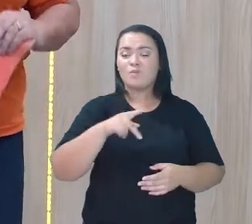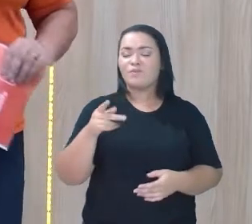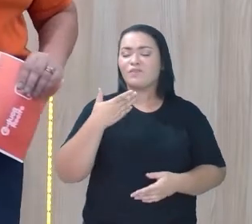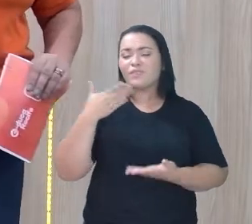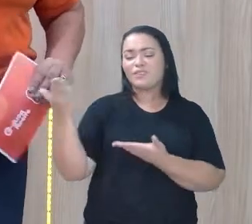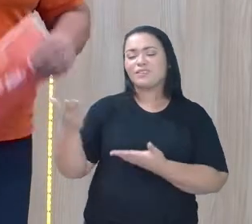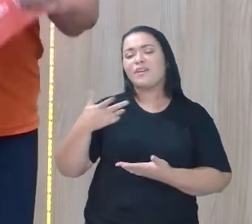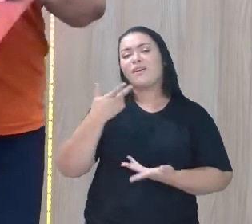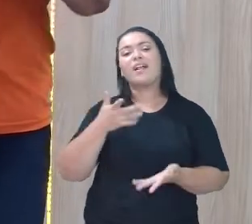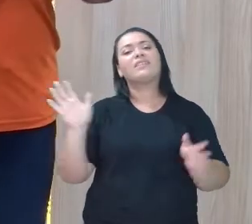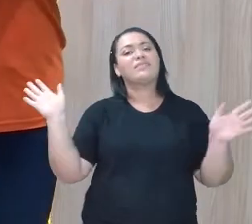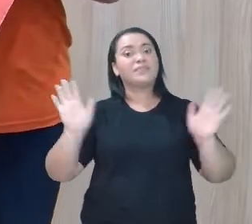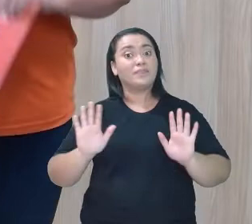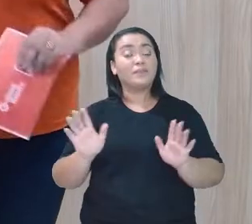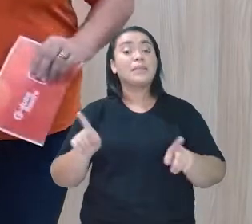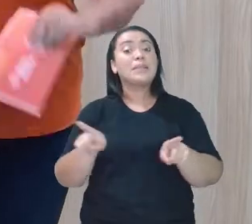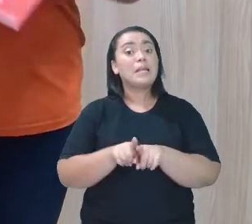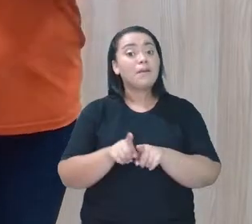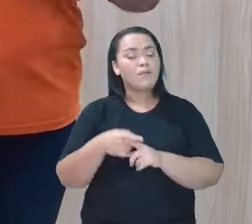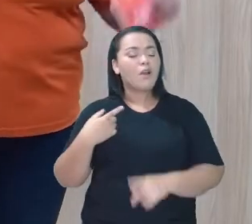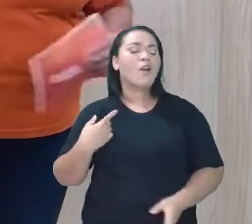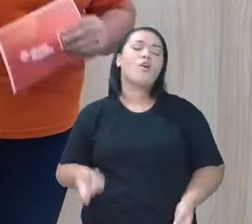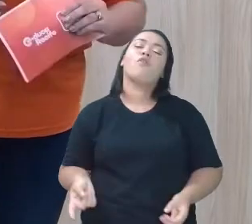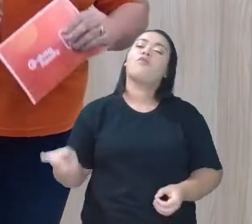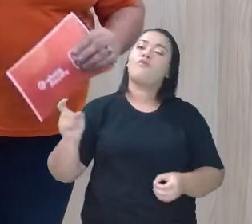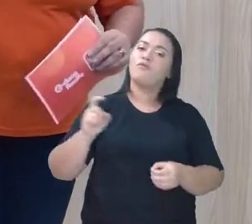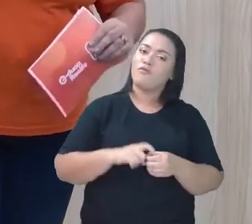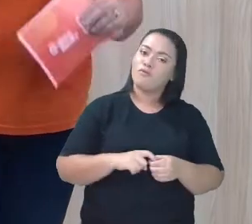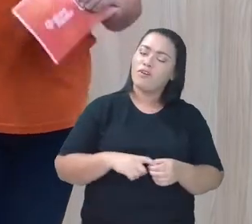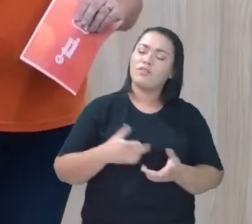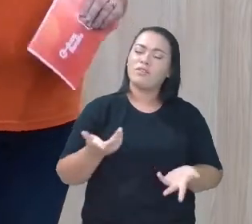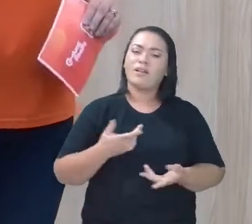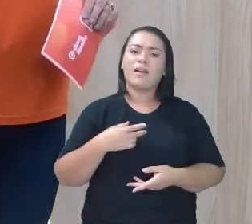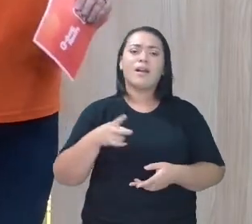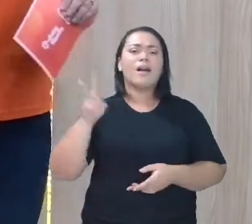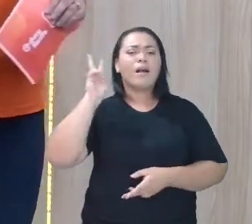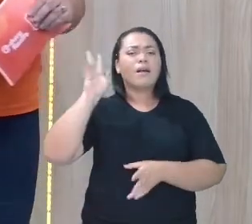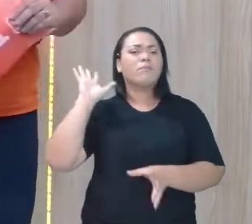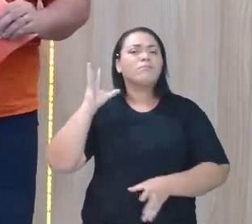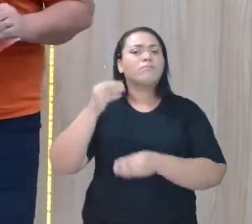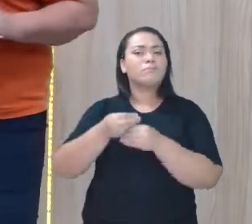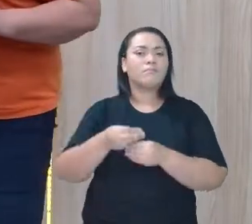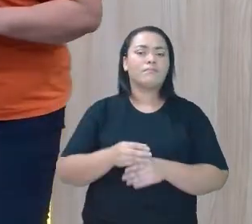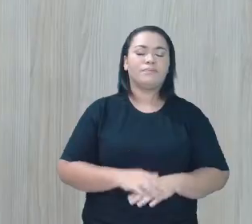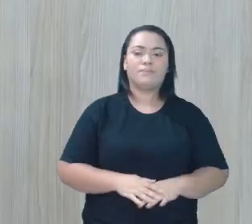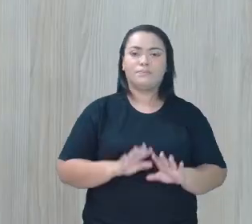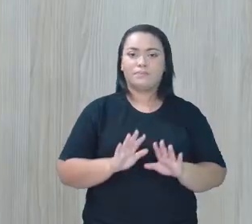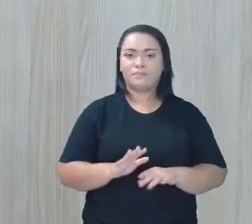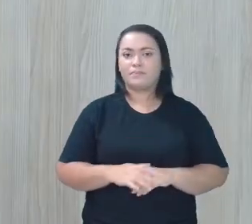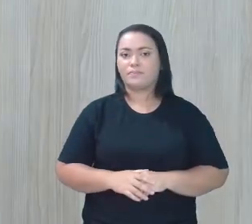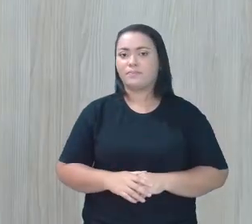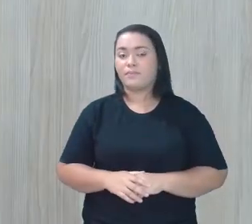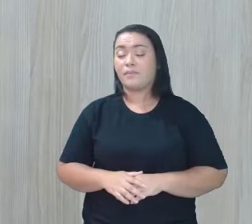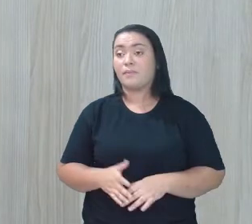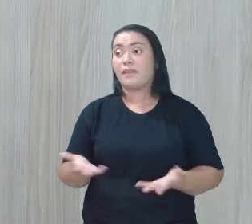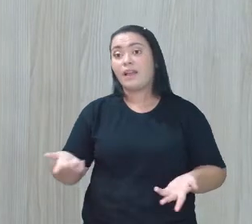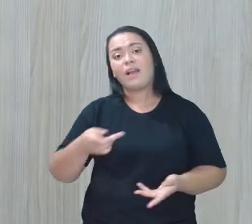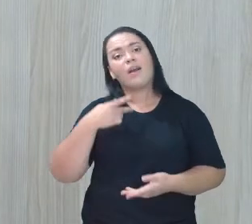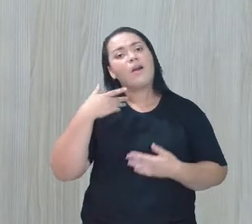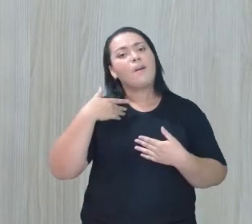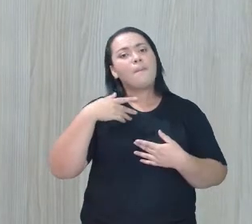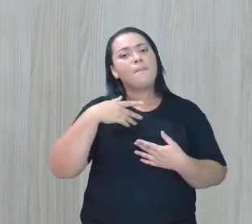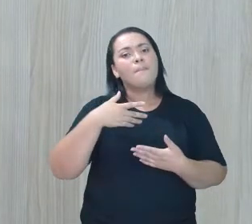ela se despedir, né? E eu volto fazendo aí uma revisão rapidinho da nossa aula. Bem, pessoal,